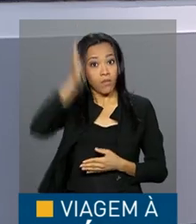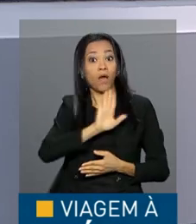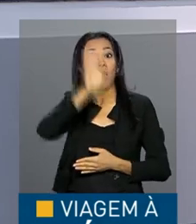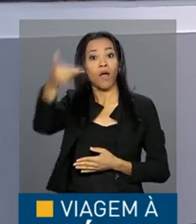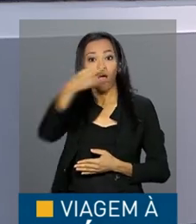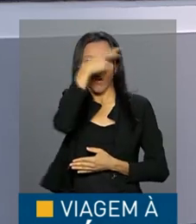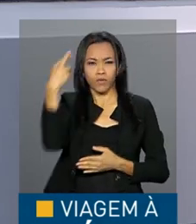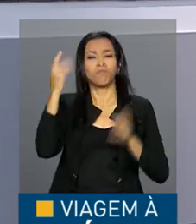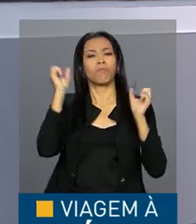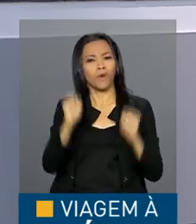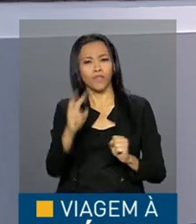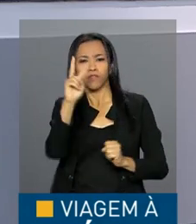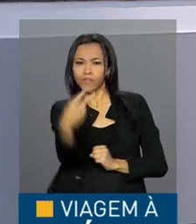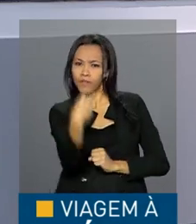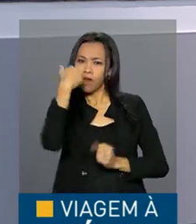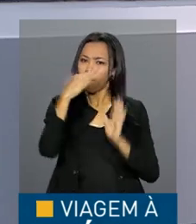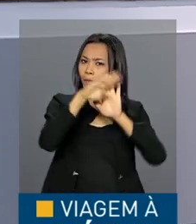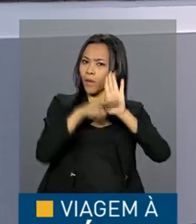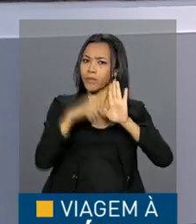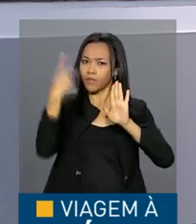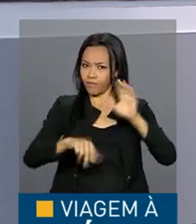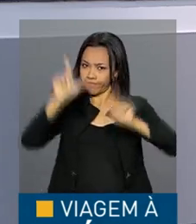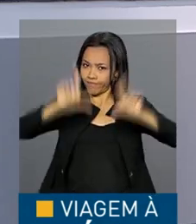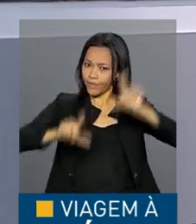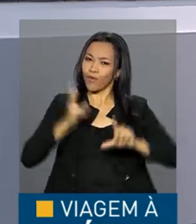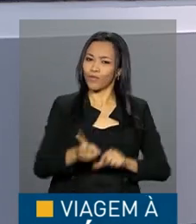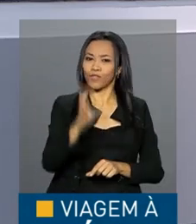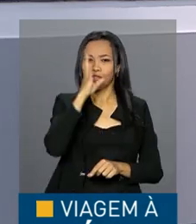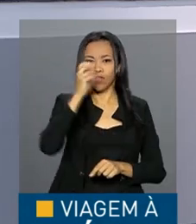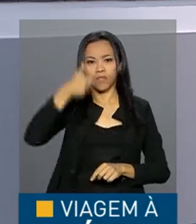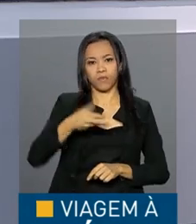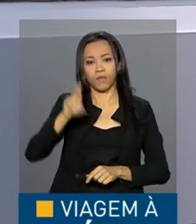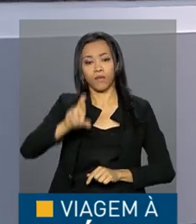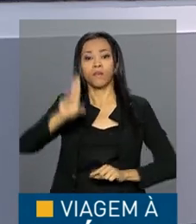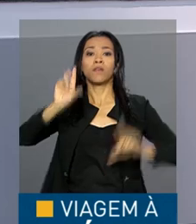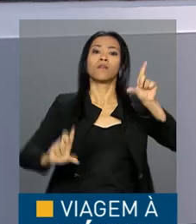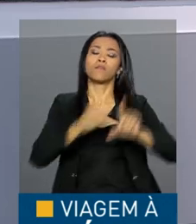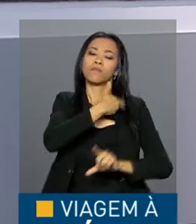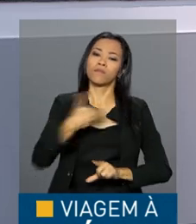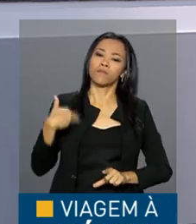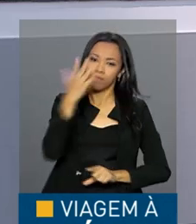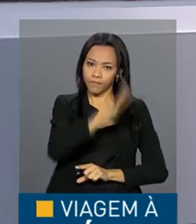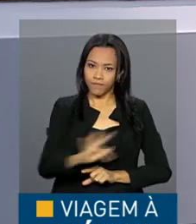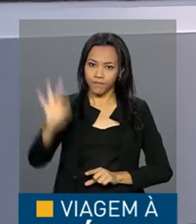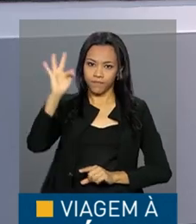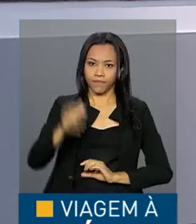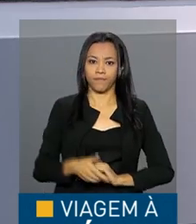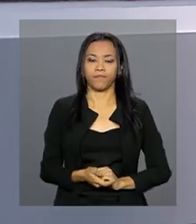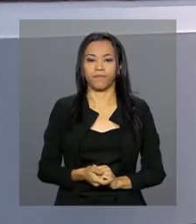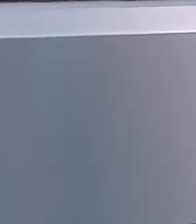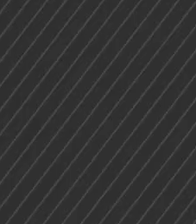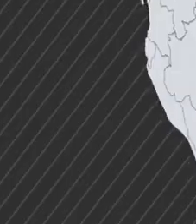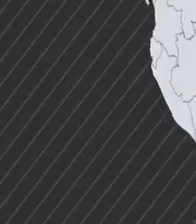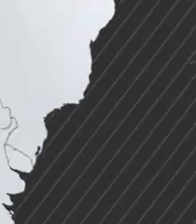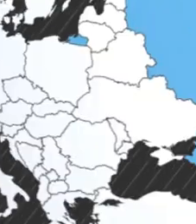Rússia, você confere durante a nossa programação. Continue com a gente na NBR, a TV do Governo Federal.